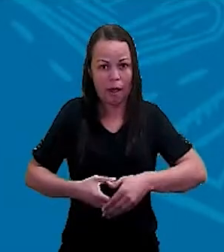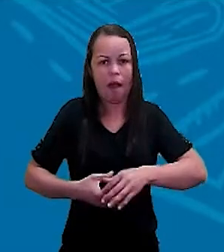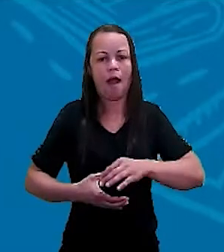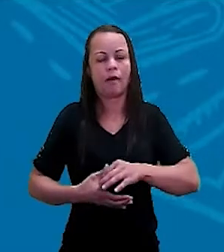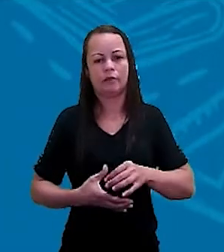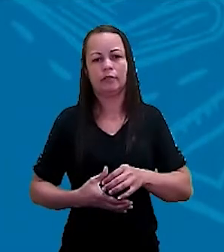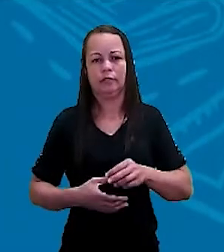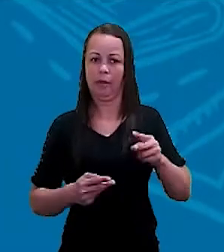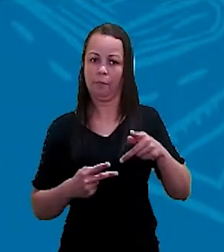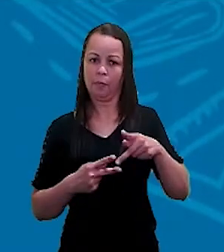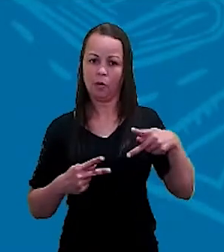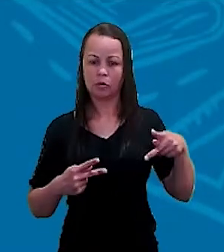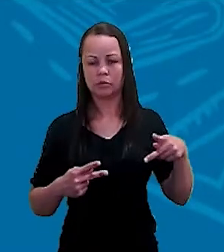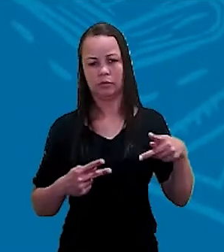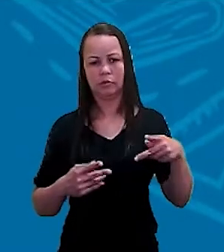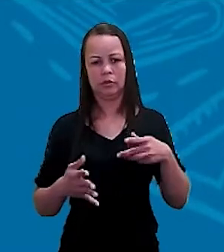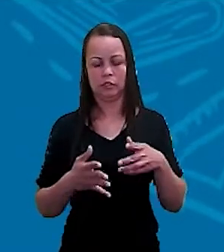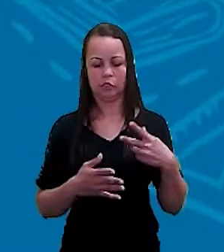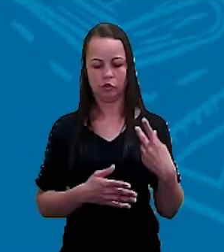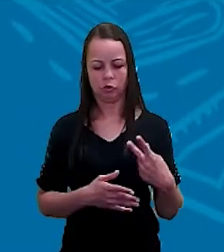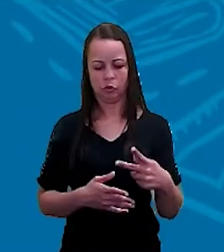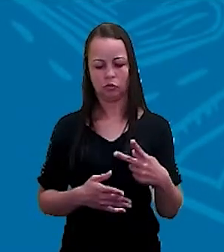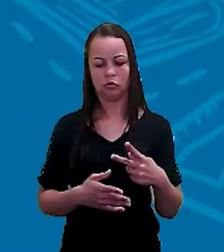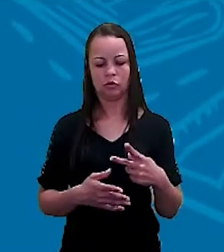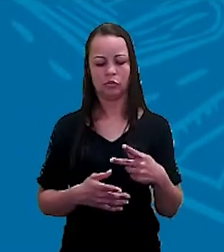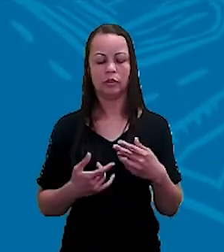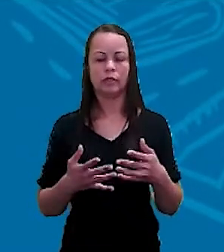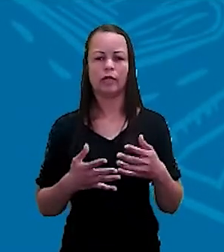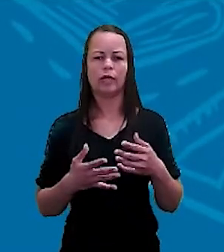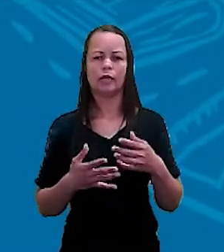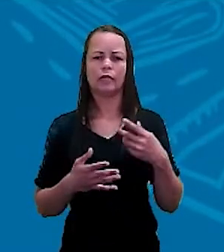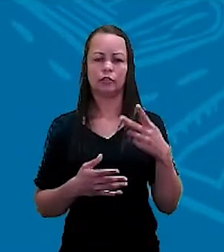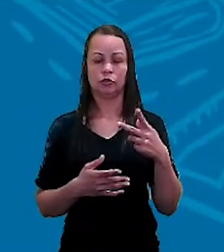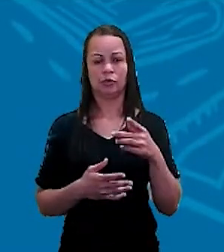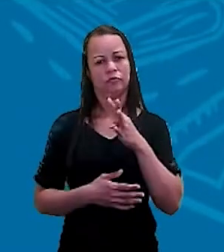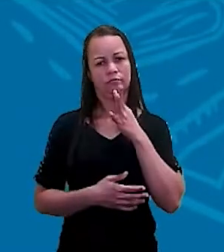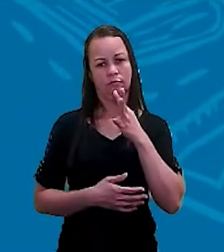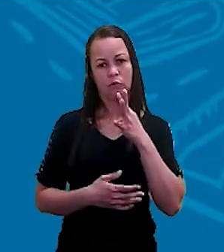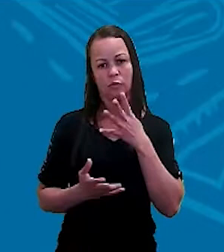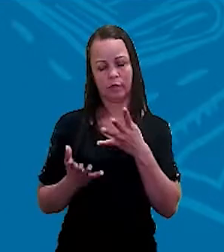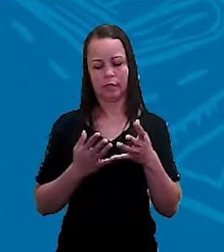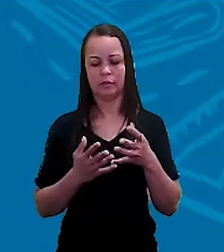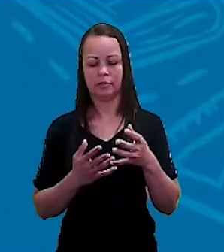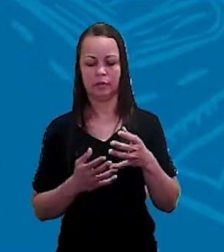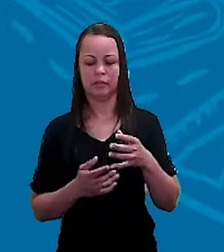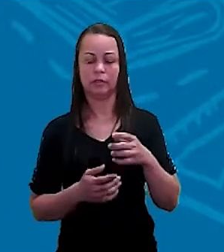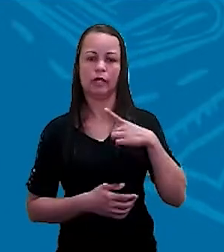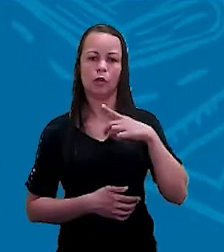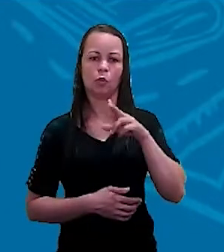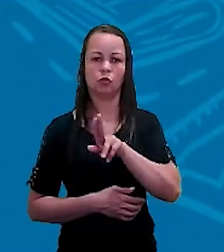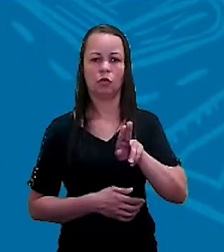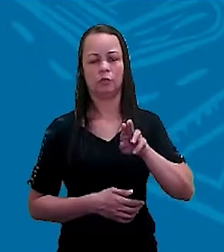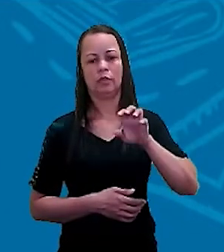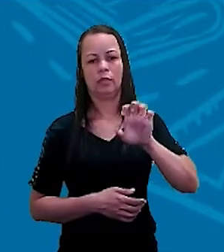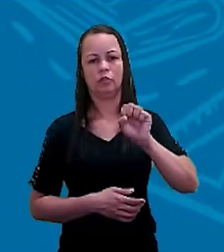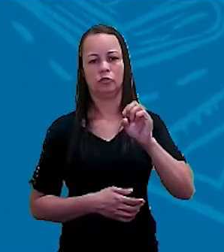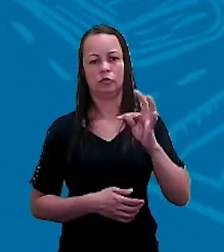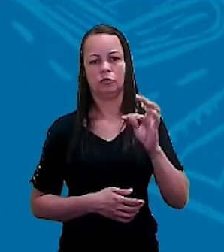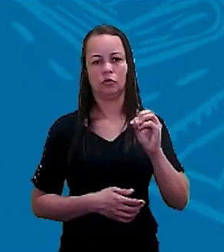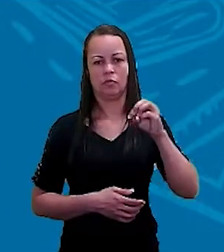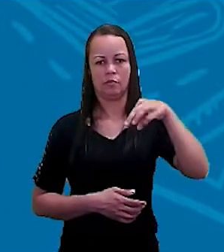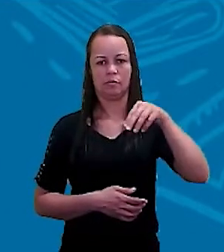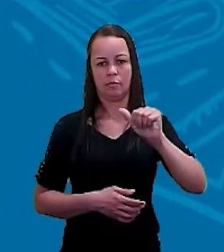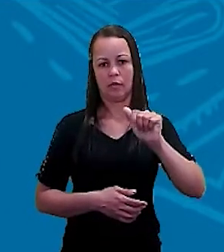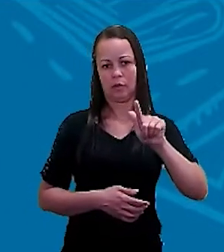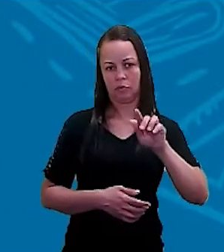proteína, que constitui, que faz essa estrutura que você conhece, sacular, chamada de estômago. Mas o que eu quero chamar a atenção de você é